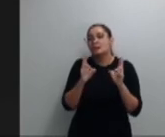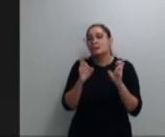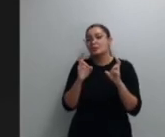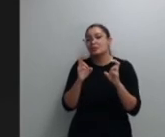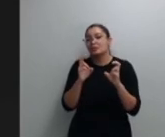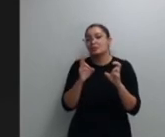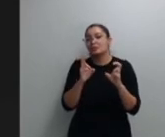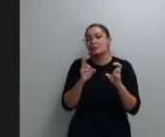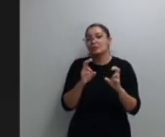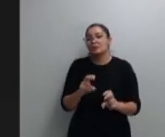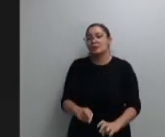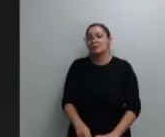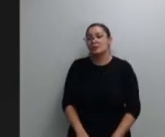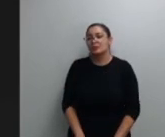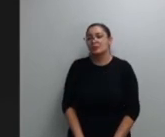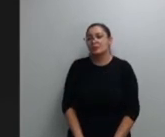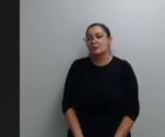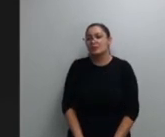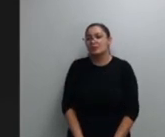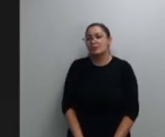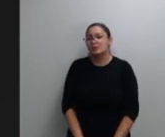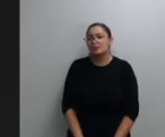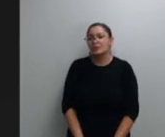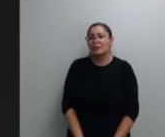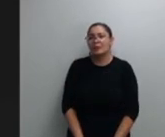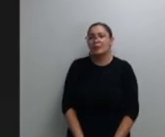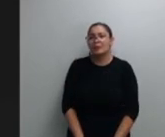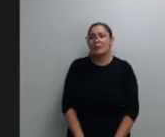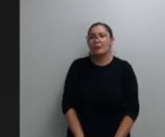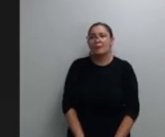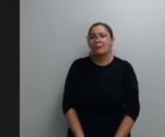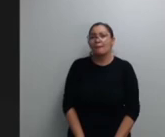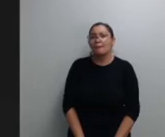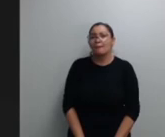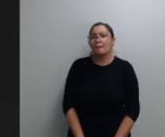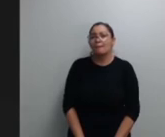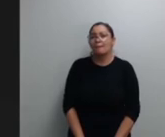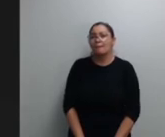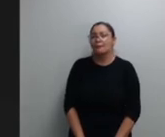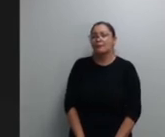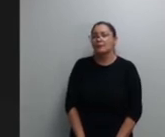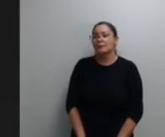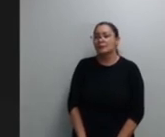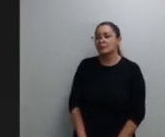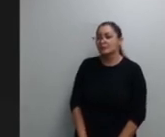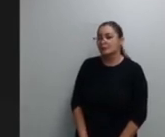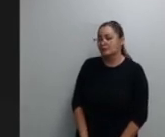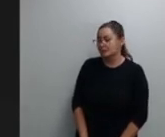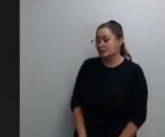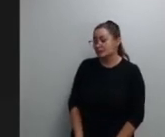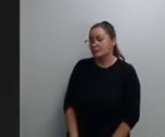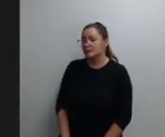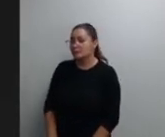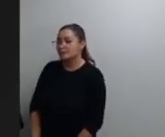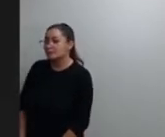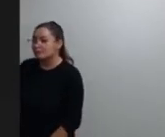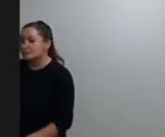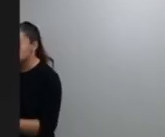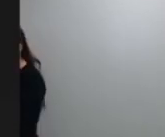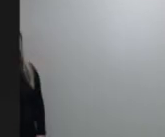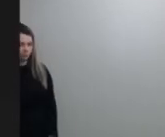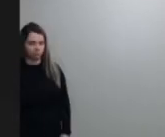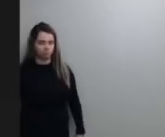criminis uma vez que como fiz consignar já por duas vezes a suscitação desta questão por parte da recorrida